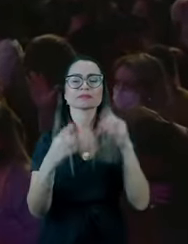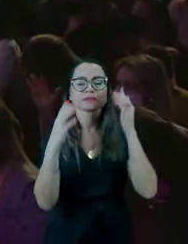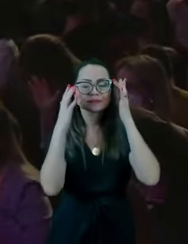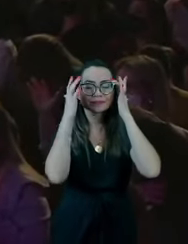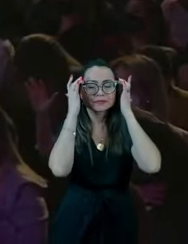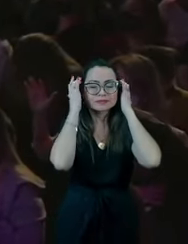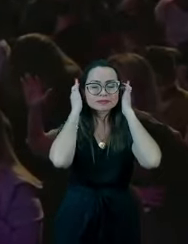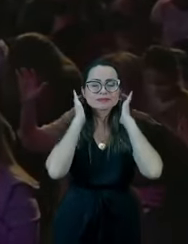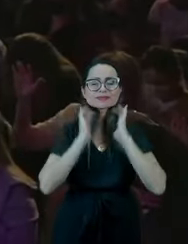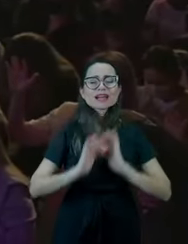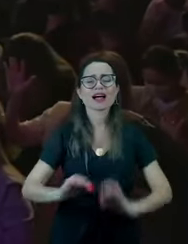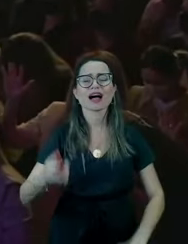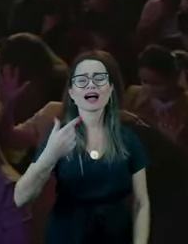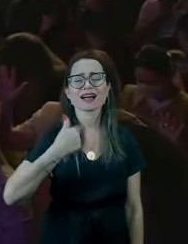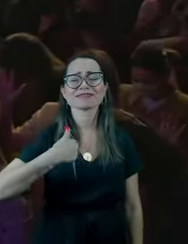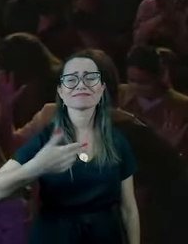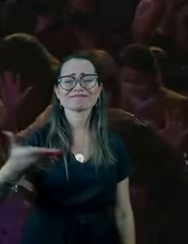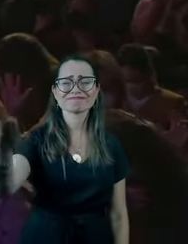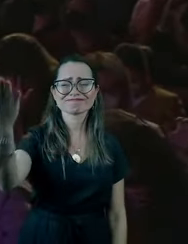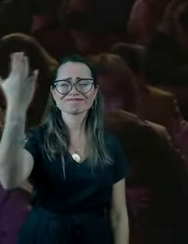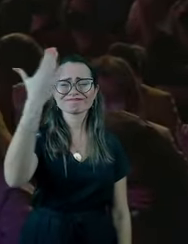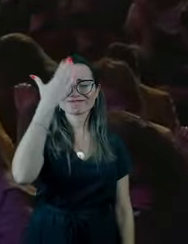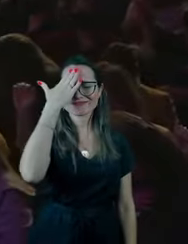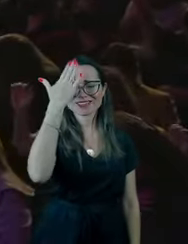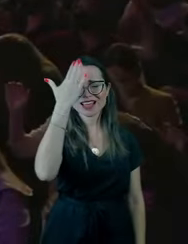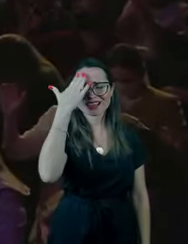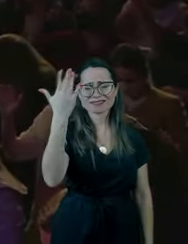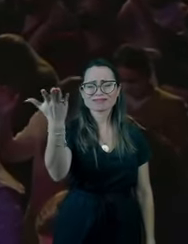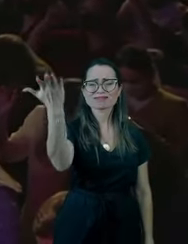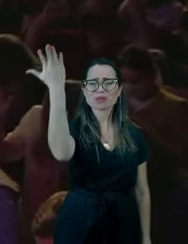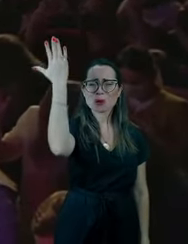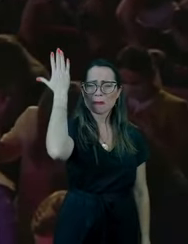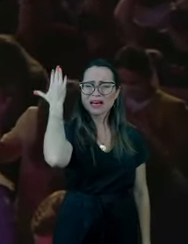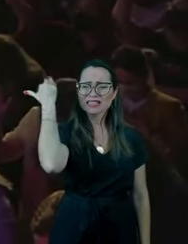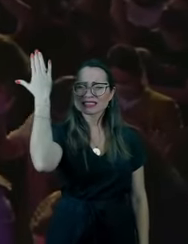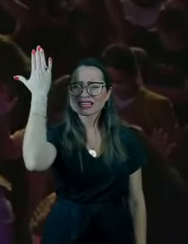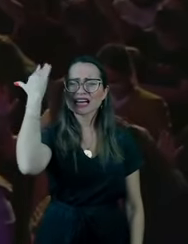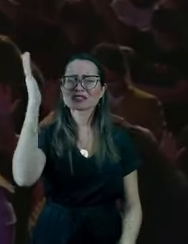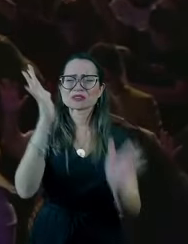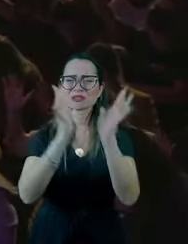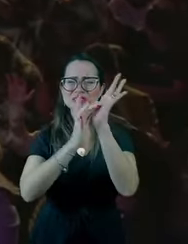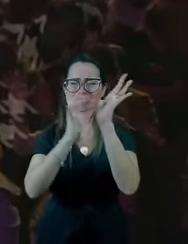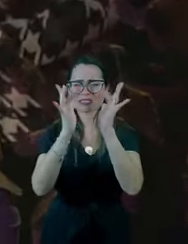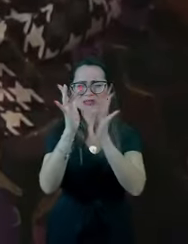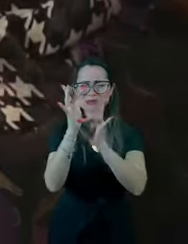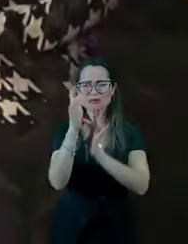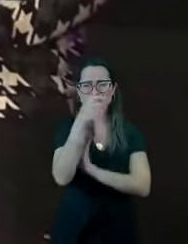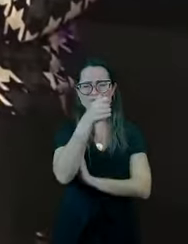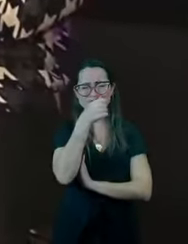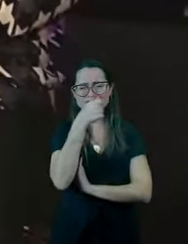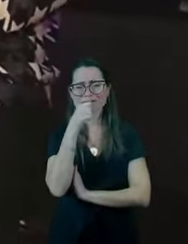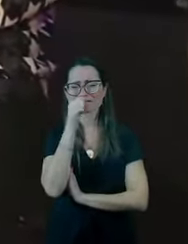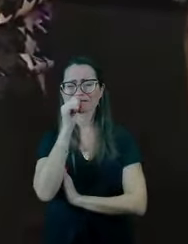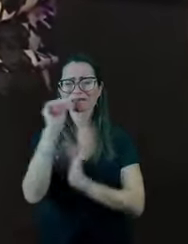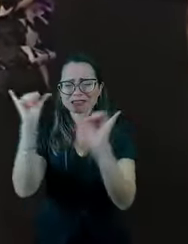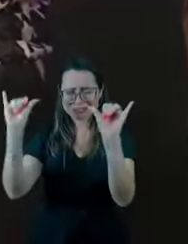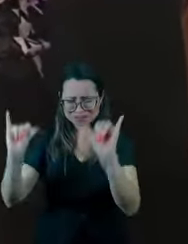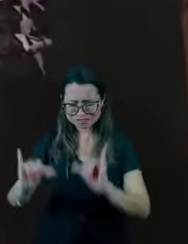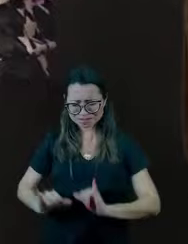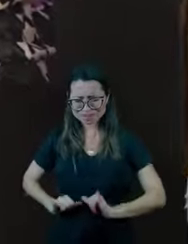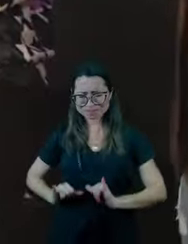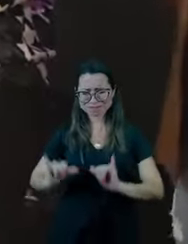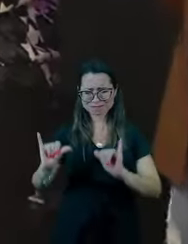Eu sei que foi pago um alto preço. Para quê?